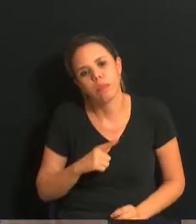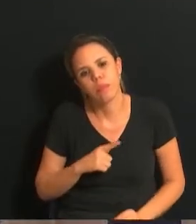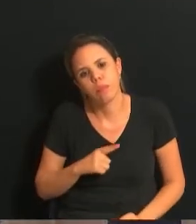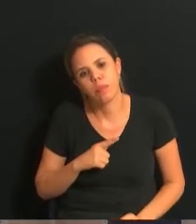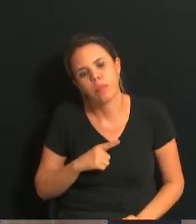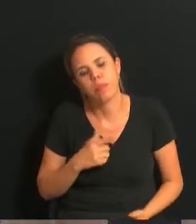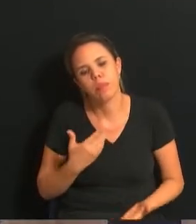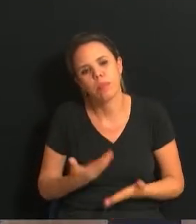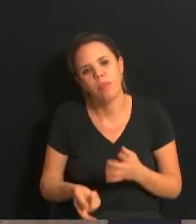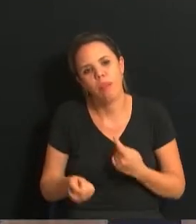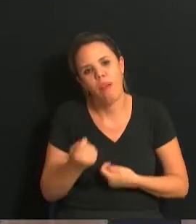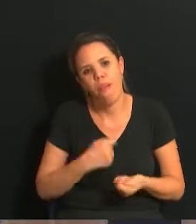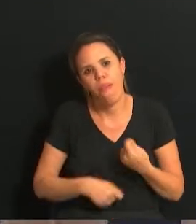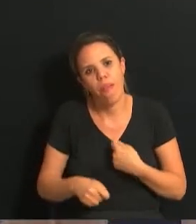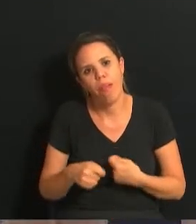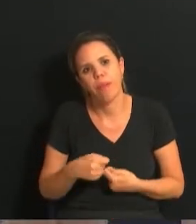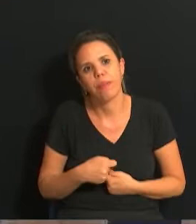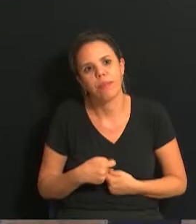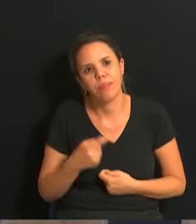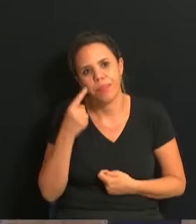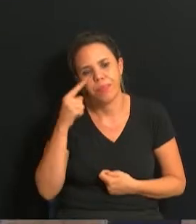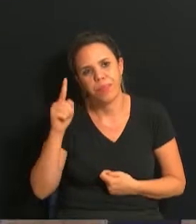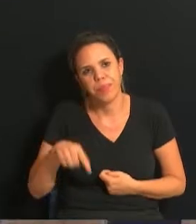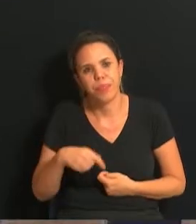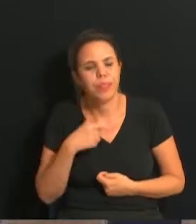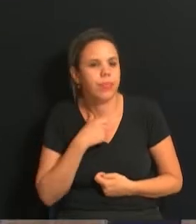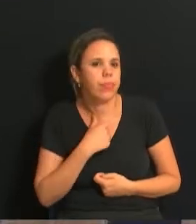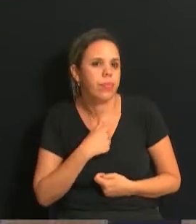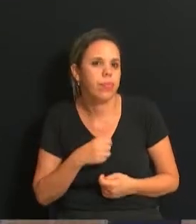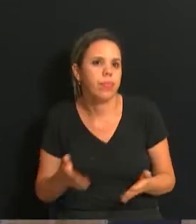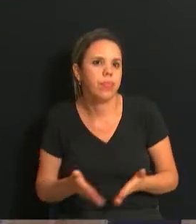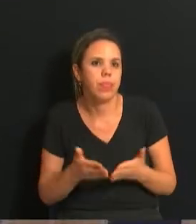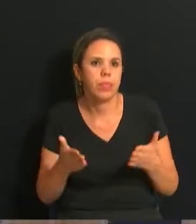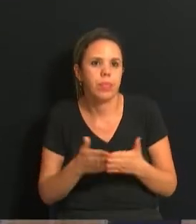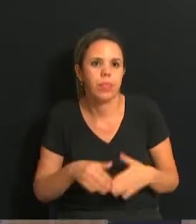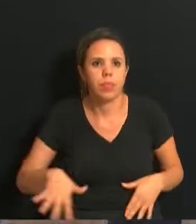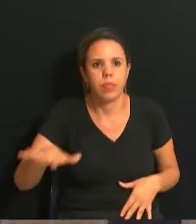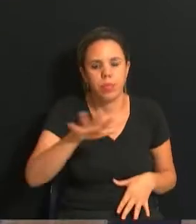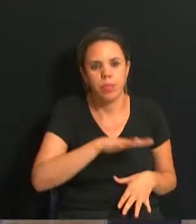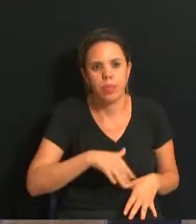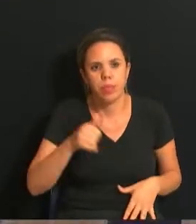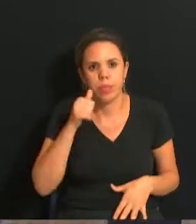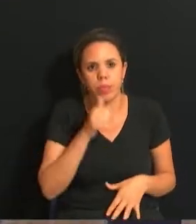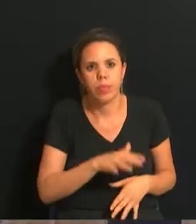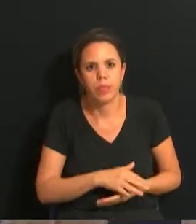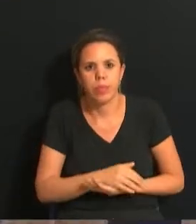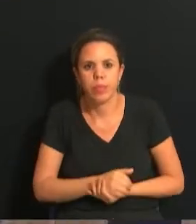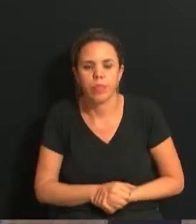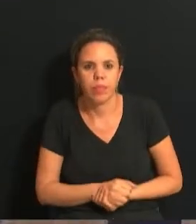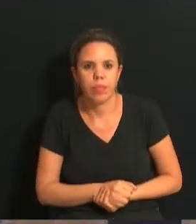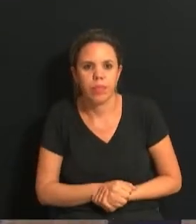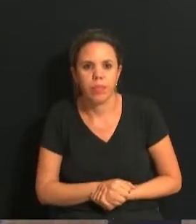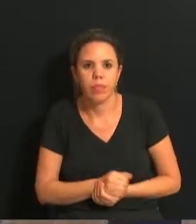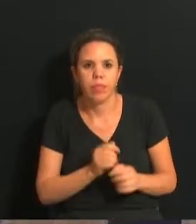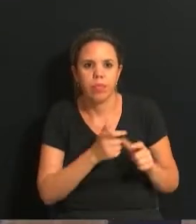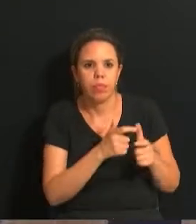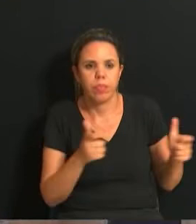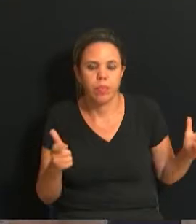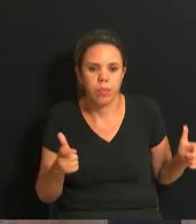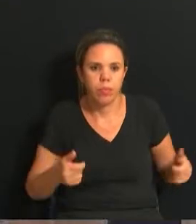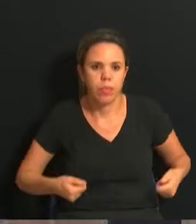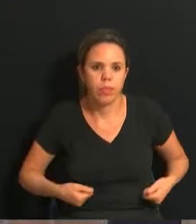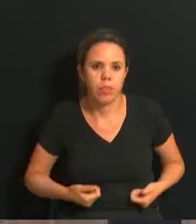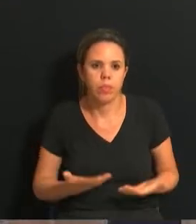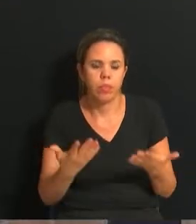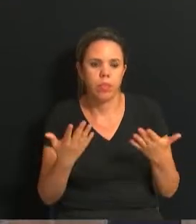perda econômica, e a gente está vivendo isso, né? Quer dizer, um empobrecimento geral das mulheres, com o aumento do custo de vida, com o aumento